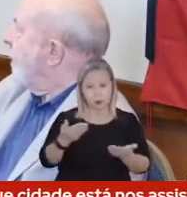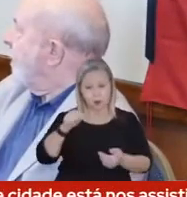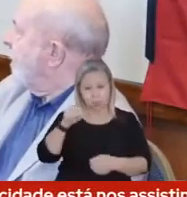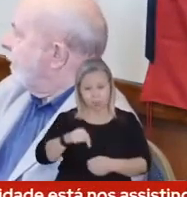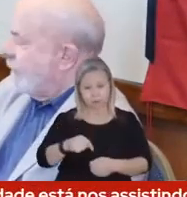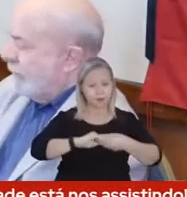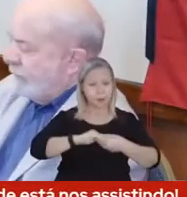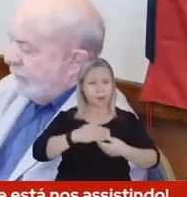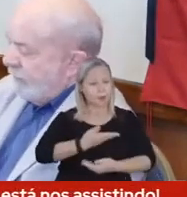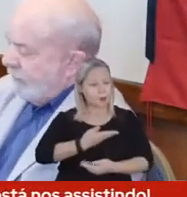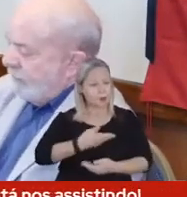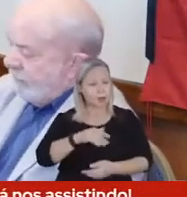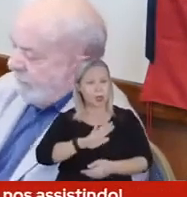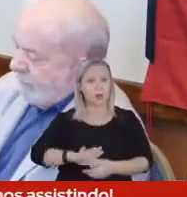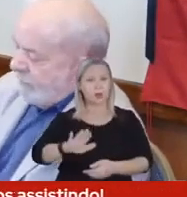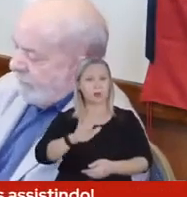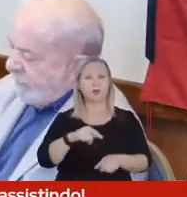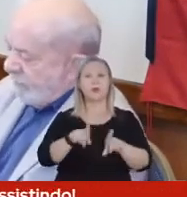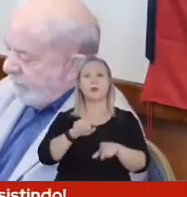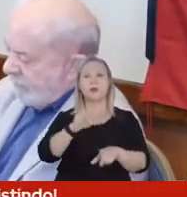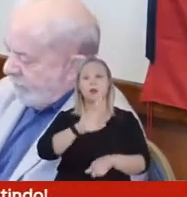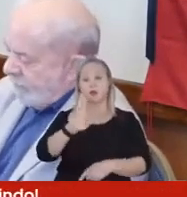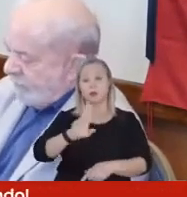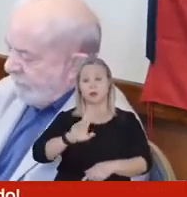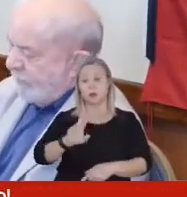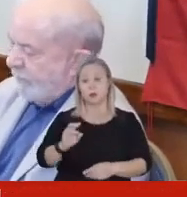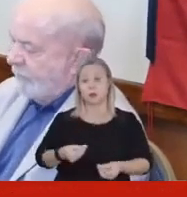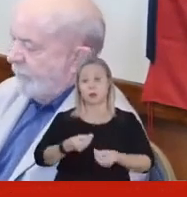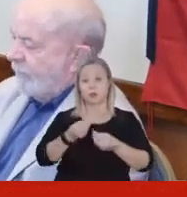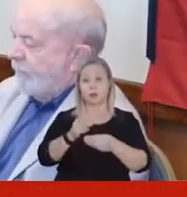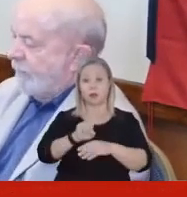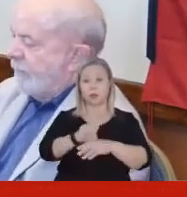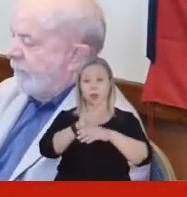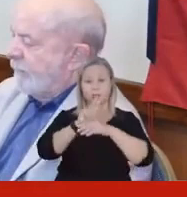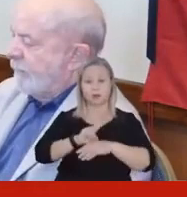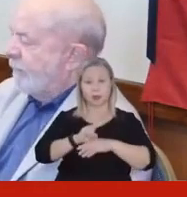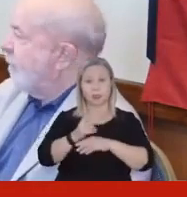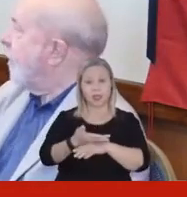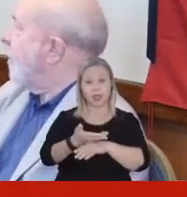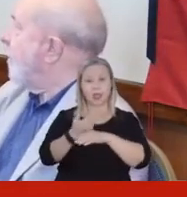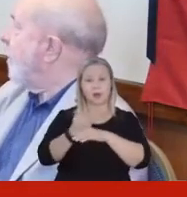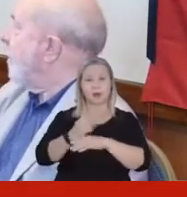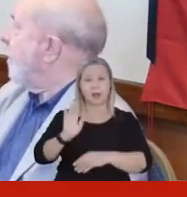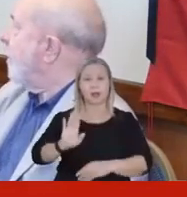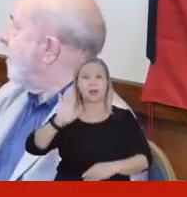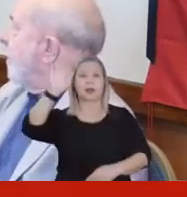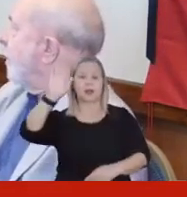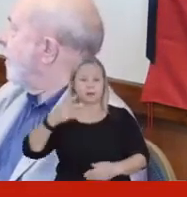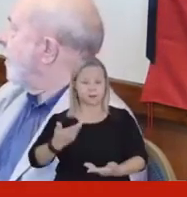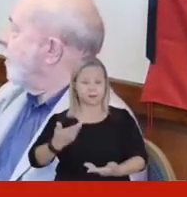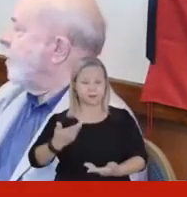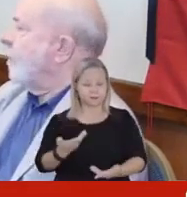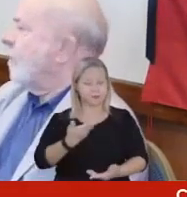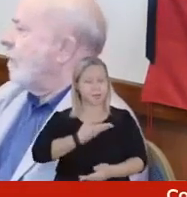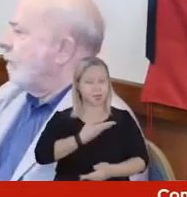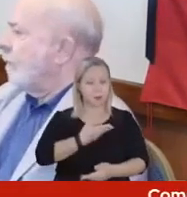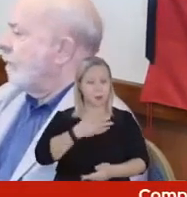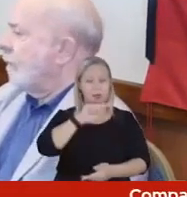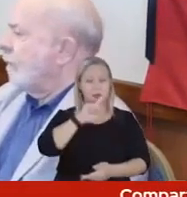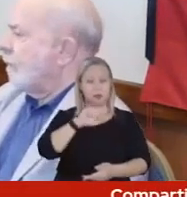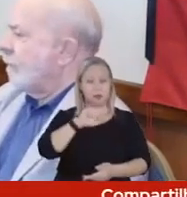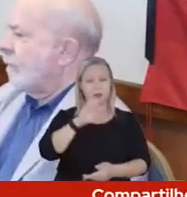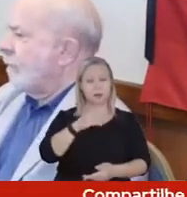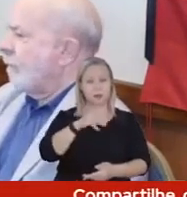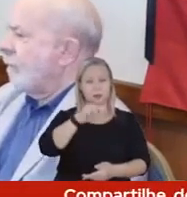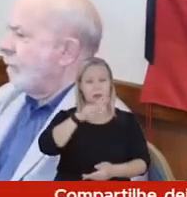que estamos emprestando aqui para serem pré-candidatos, né? Como aqui dissemos, o companheiro Zé Maria Rangel, pelo PT do Rio de Janeiro, companheiro Castilho, pelo PT lá